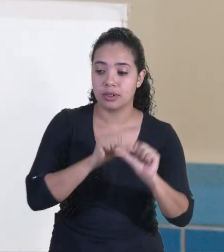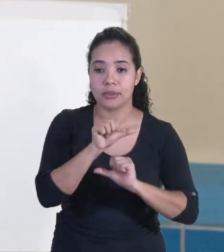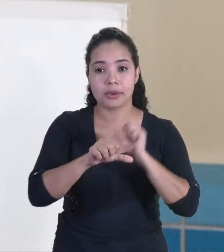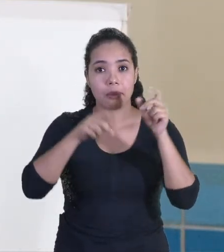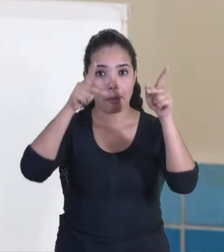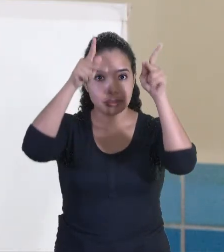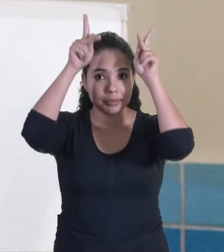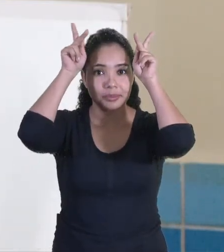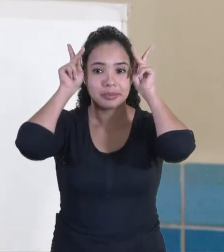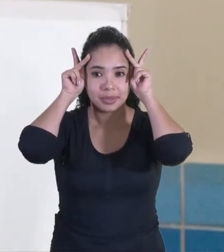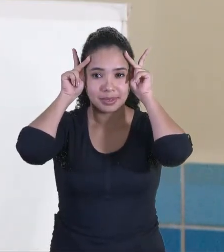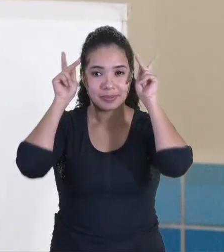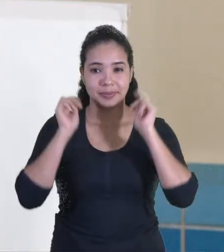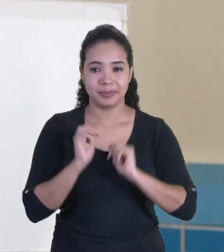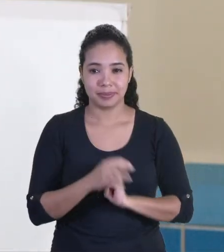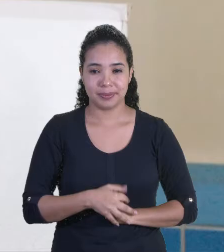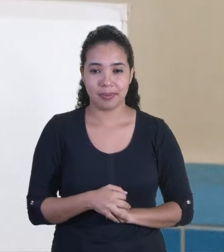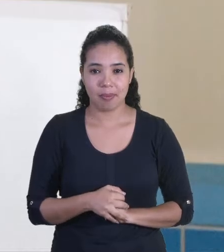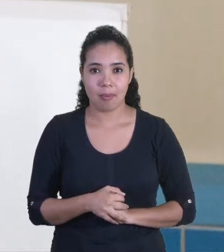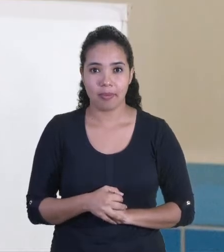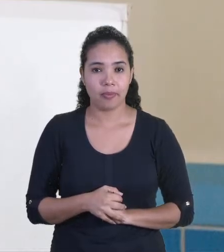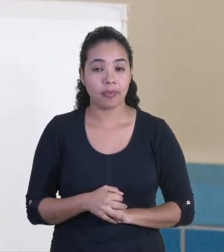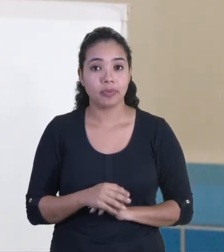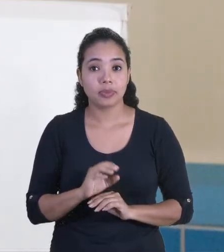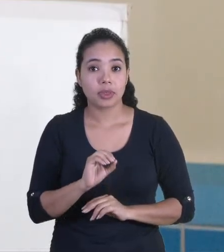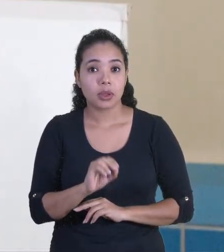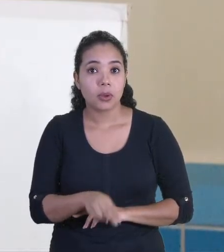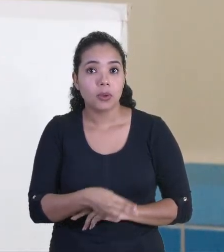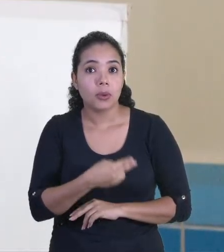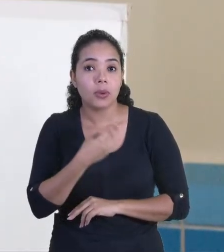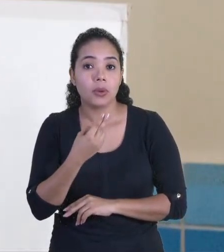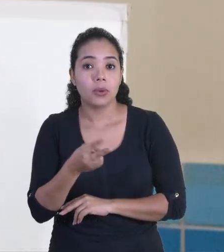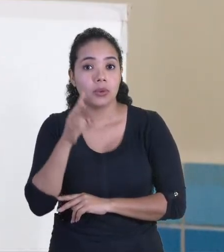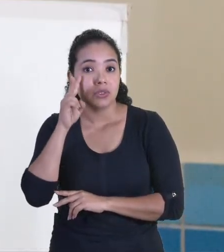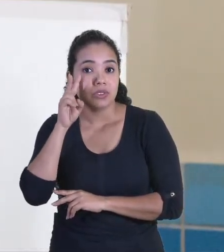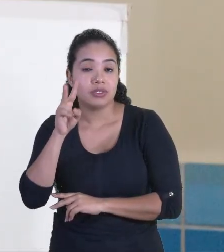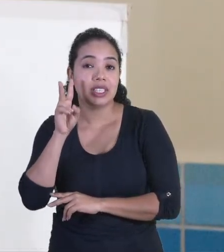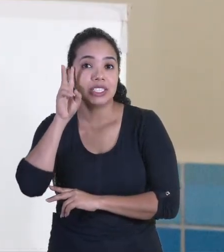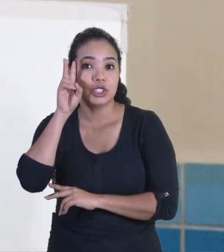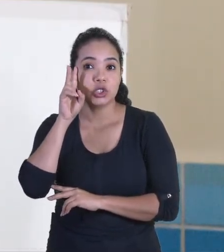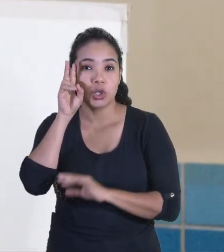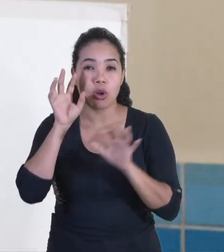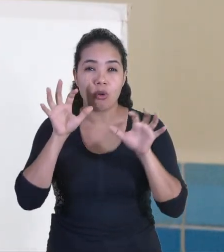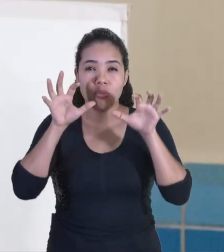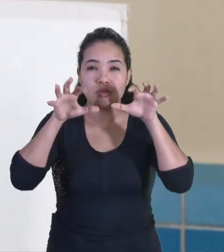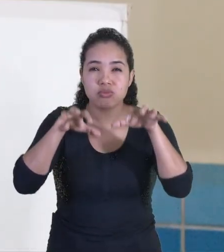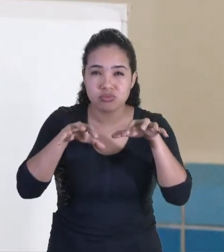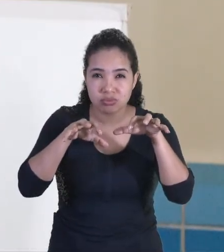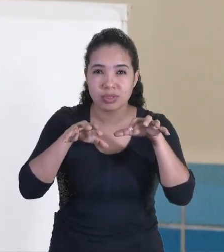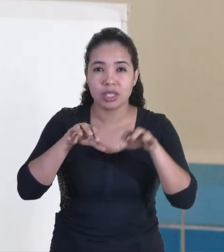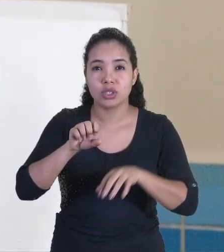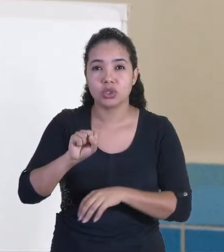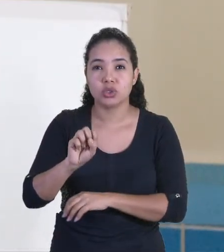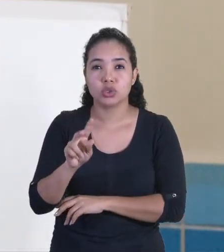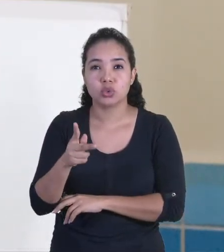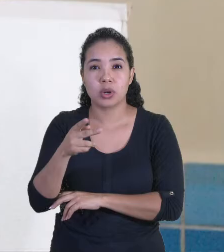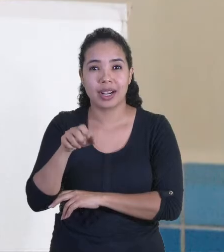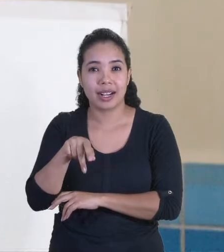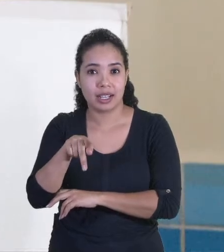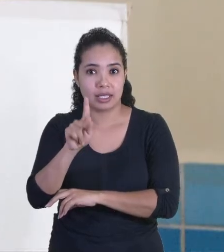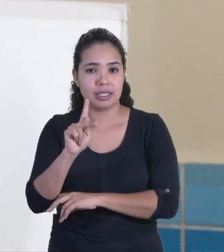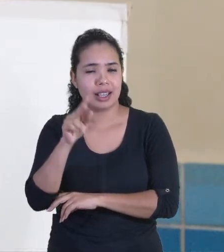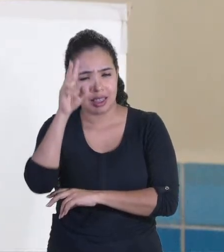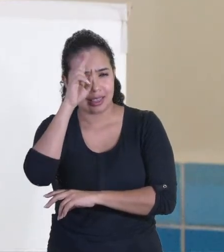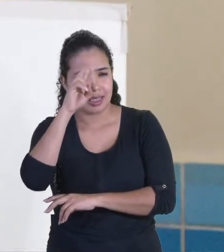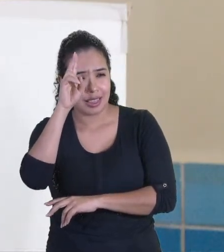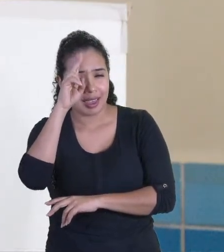príncipe. Ou, quem é que nunca assistiu a história do Shrek? Vocês se lembram da Fiona,